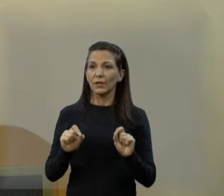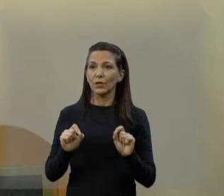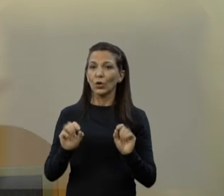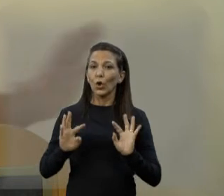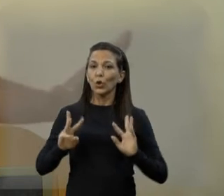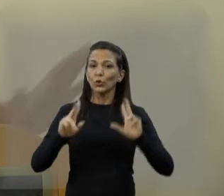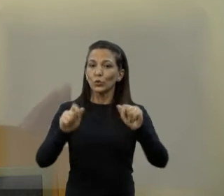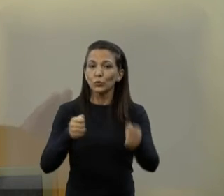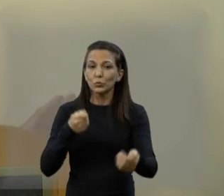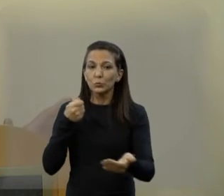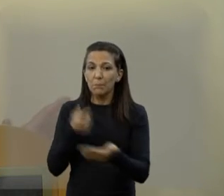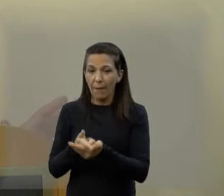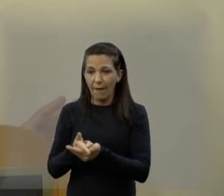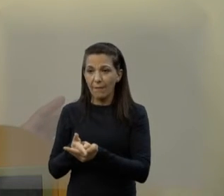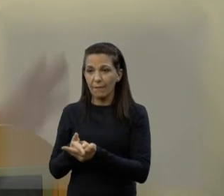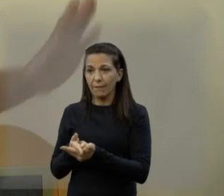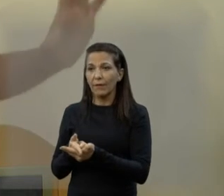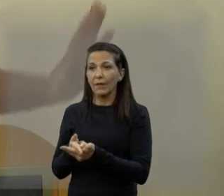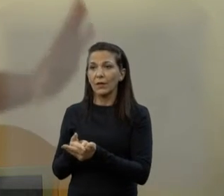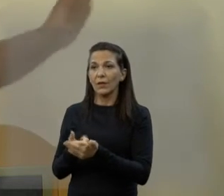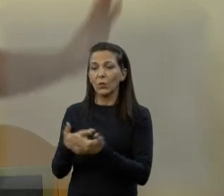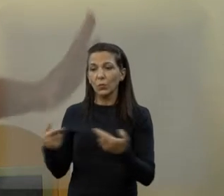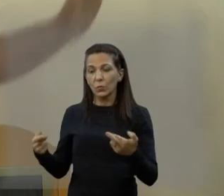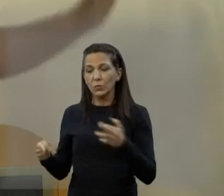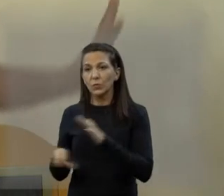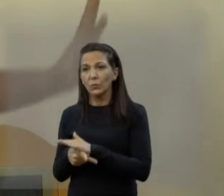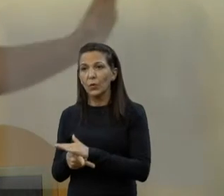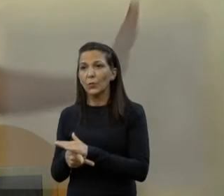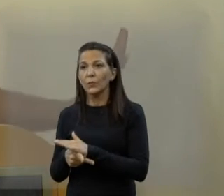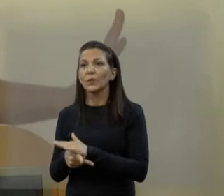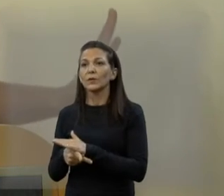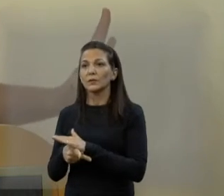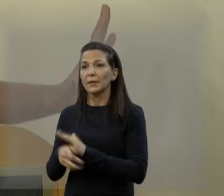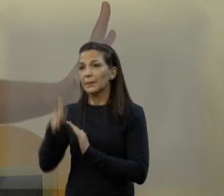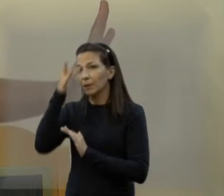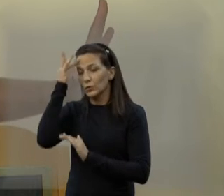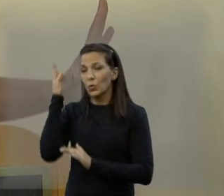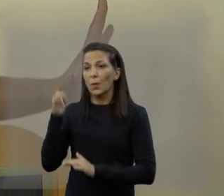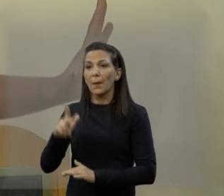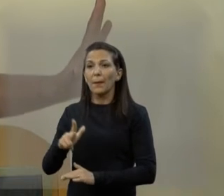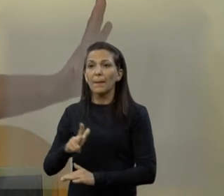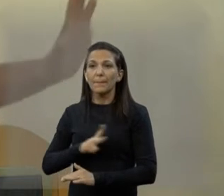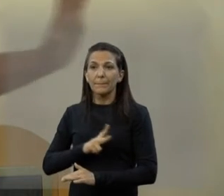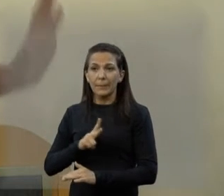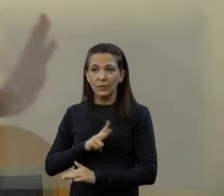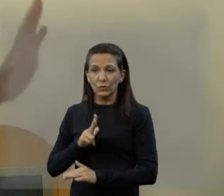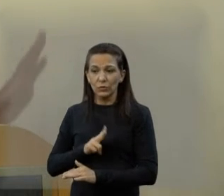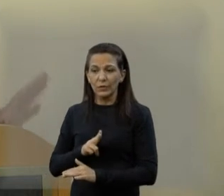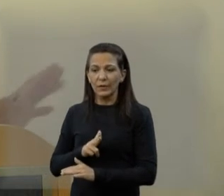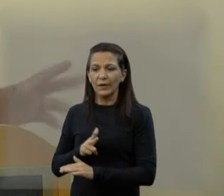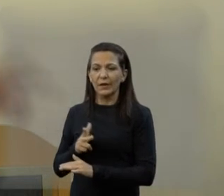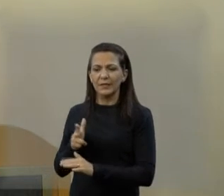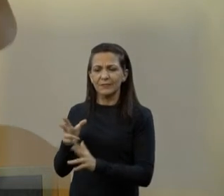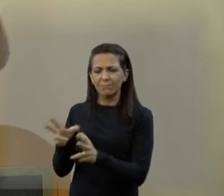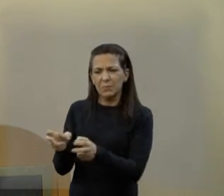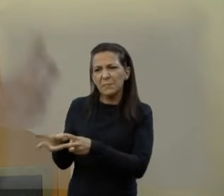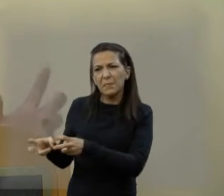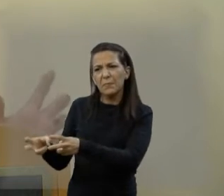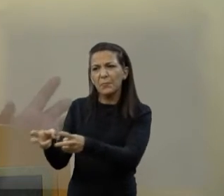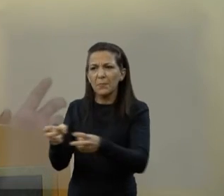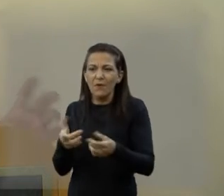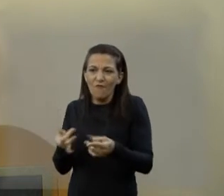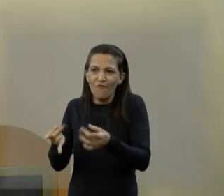pague pelos privilégios de alguns que inclusive e tem outras pessoas privadas e explorando este